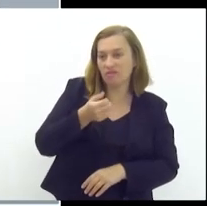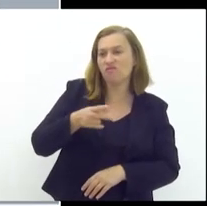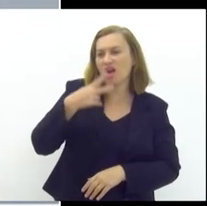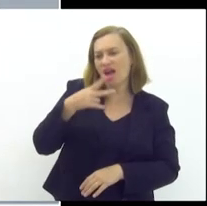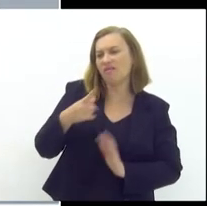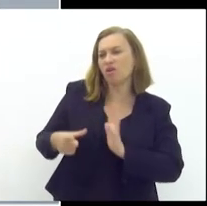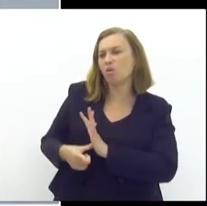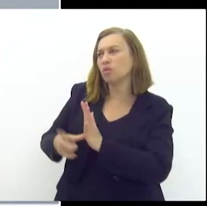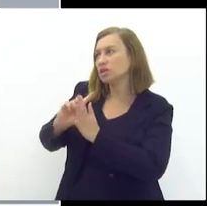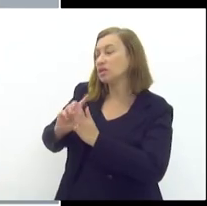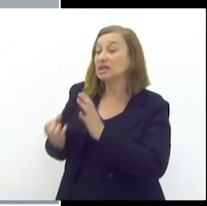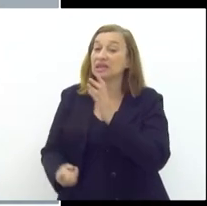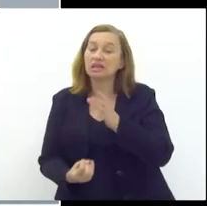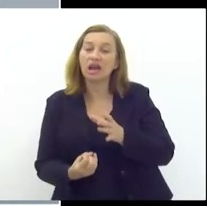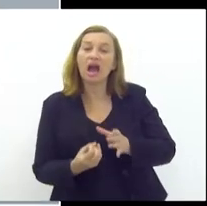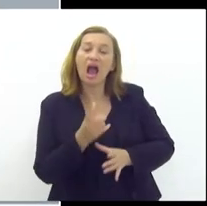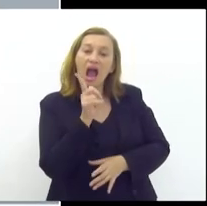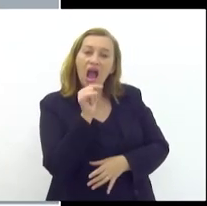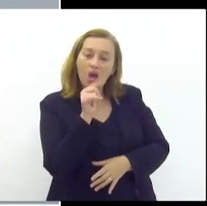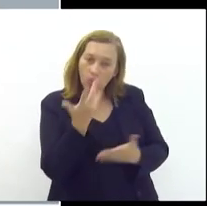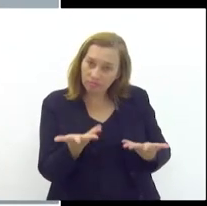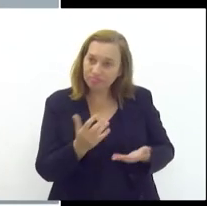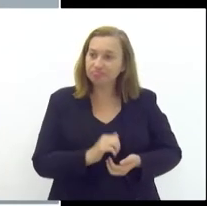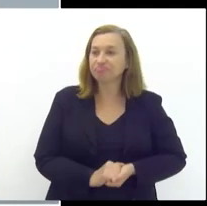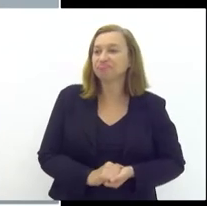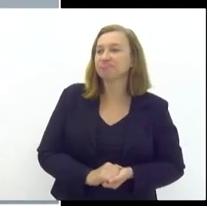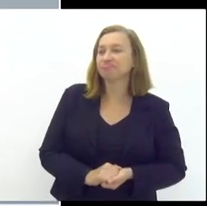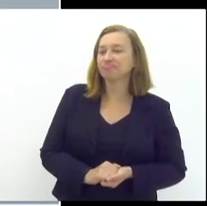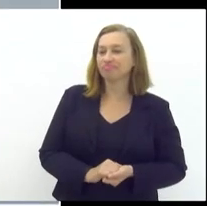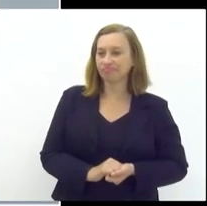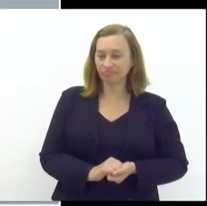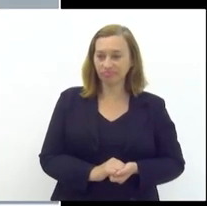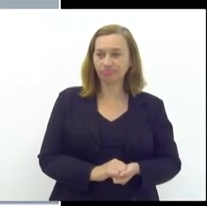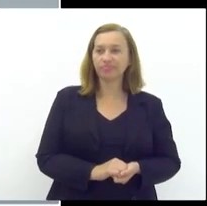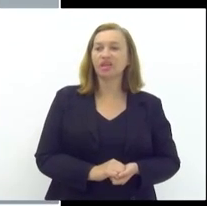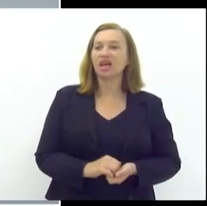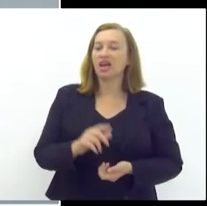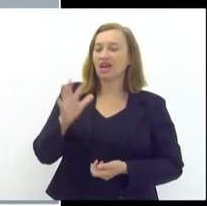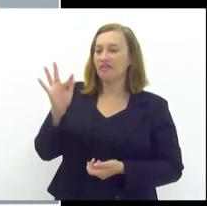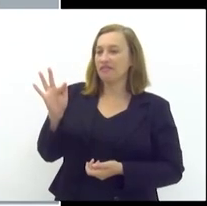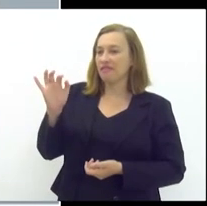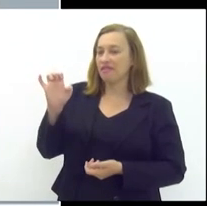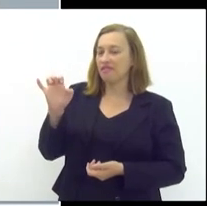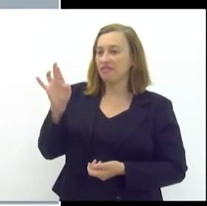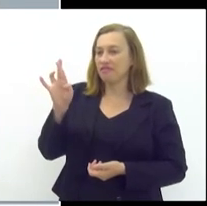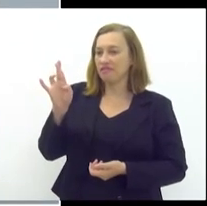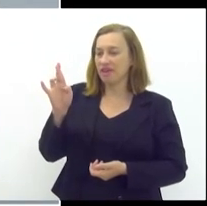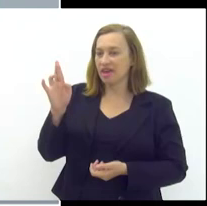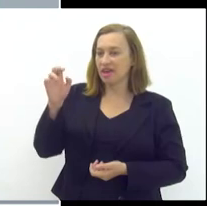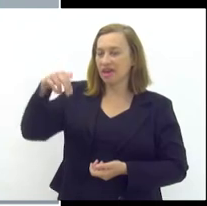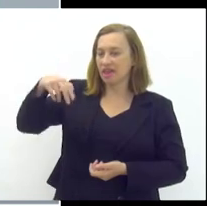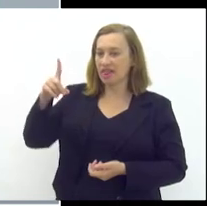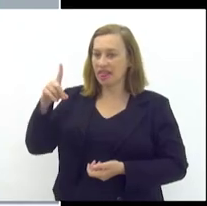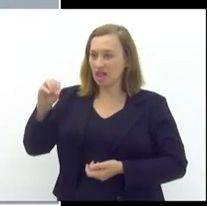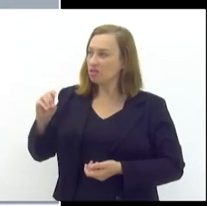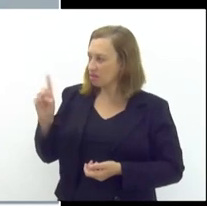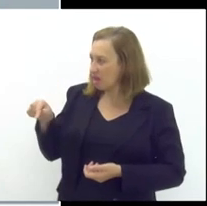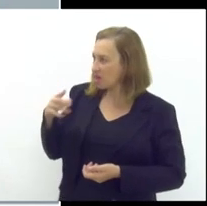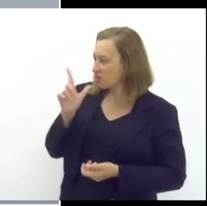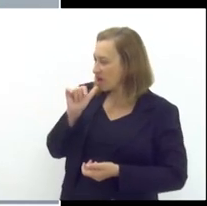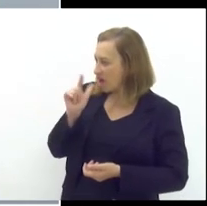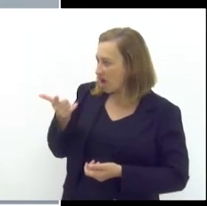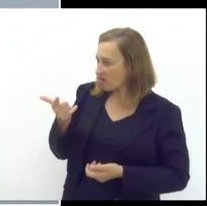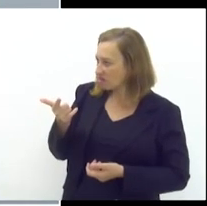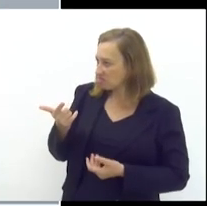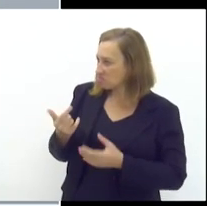sobre a água Fernando sobre a água não tem